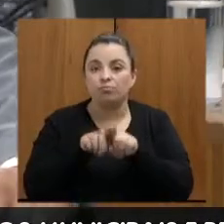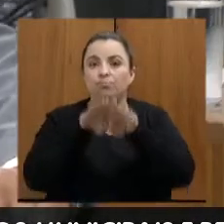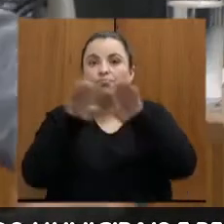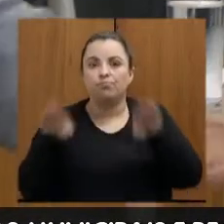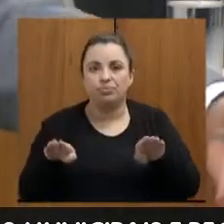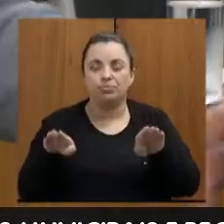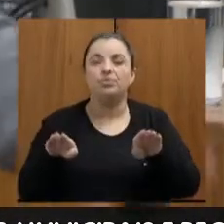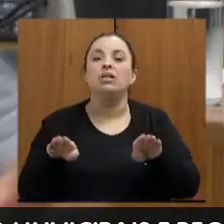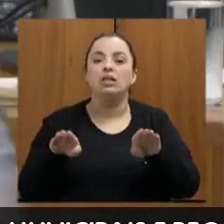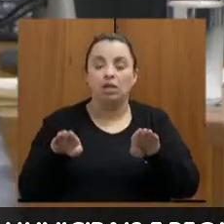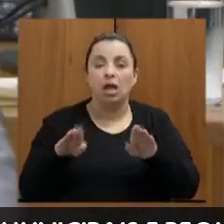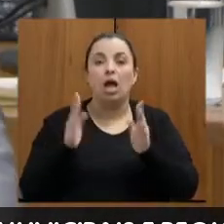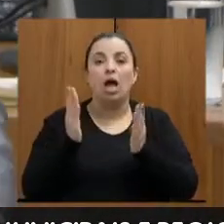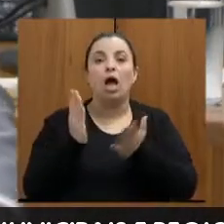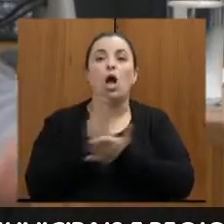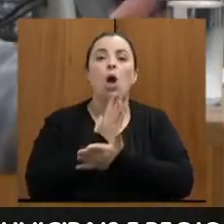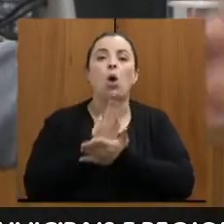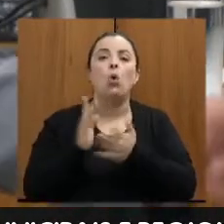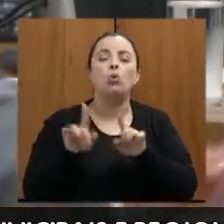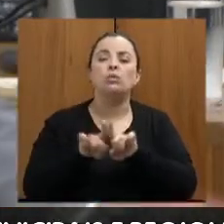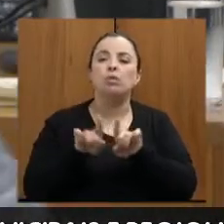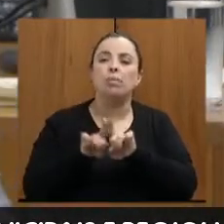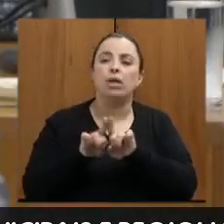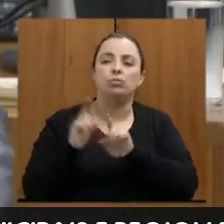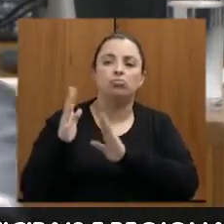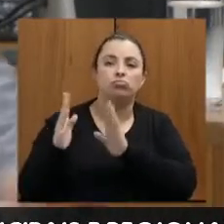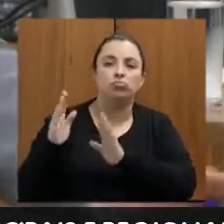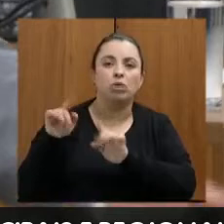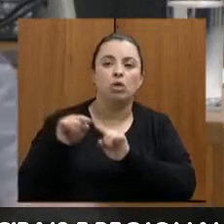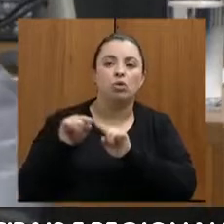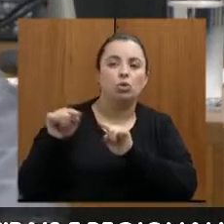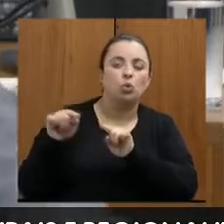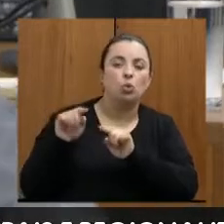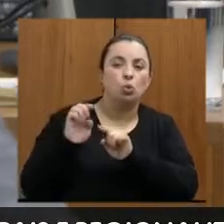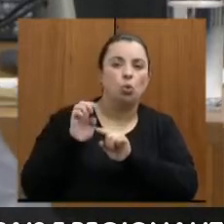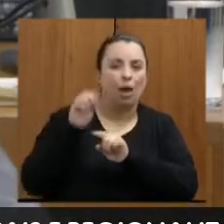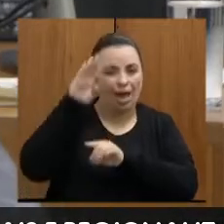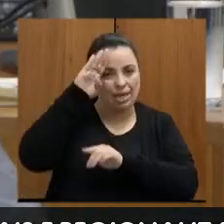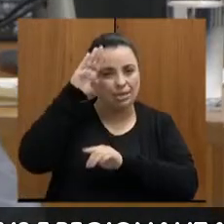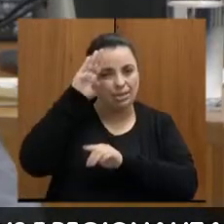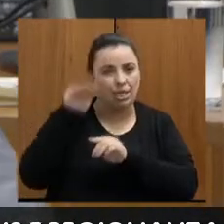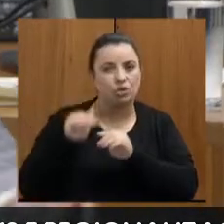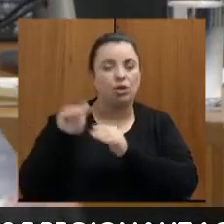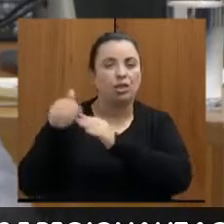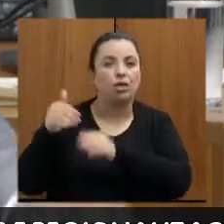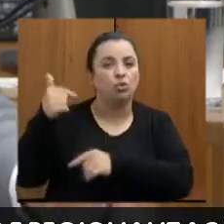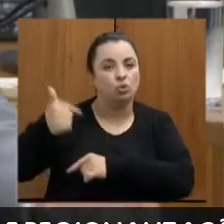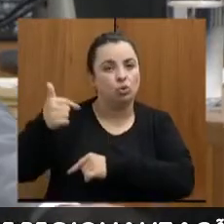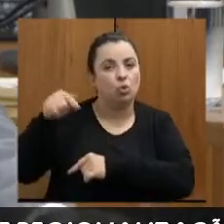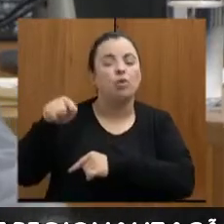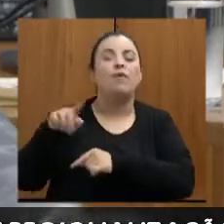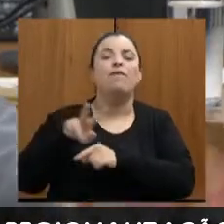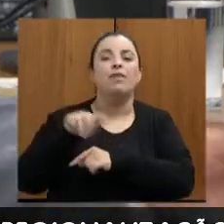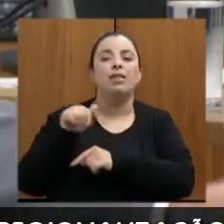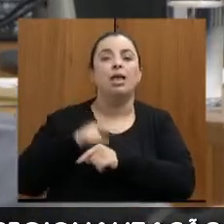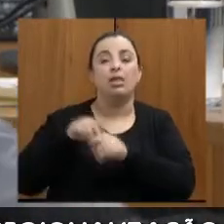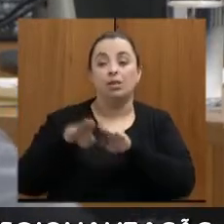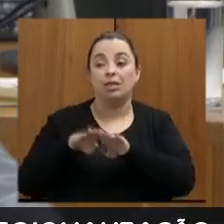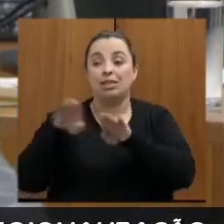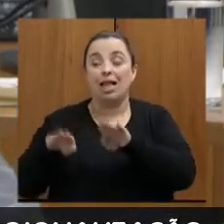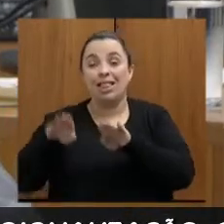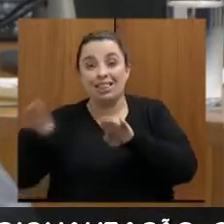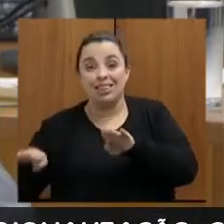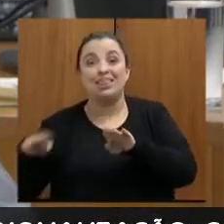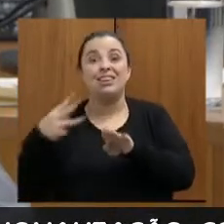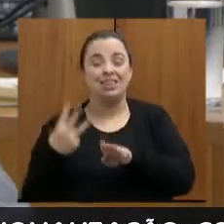alguns trechos da do exército até 25 um também vai ter a terceira faixa e também dá 25 um